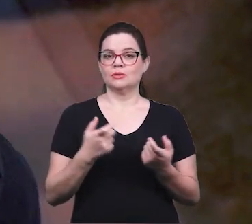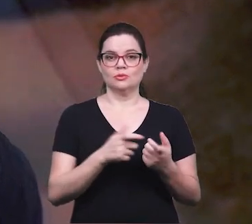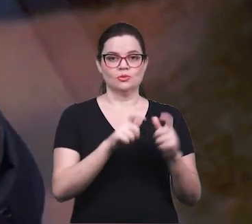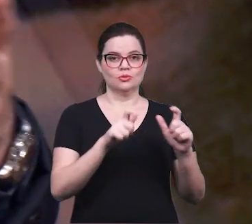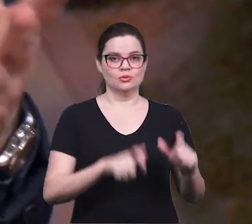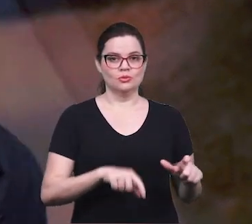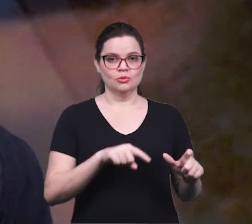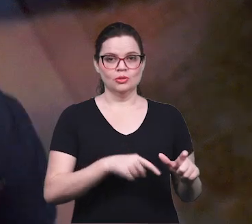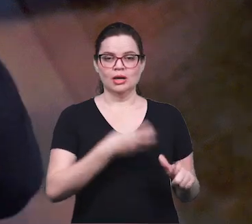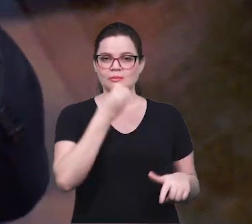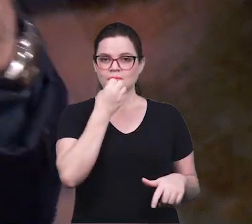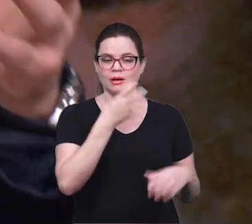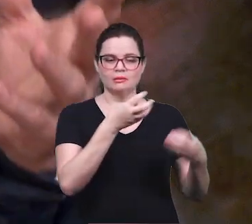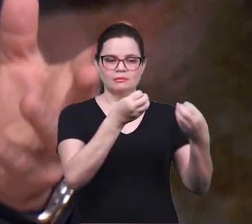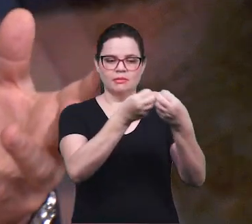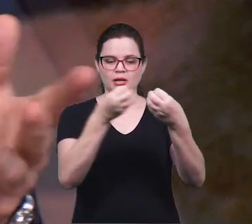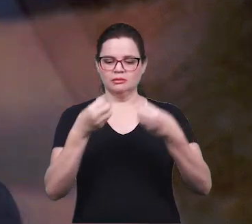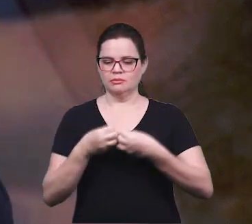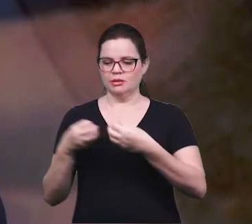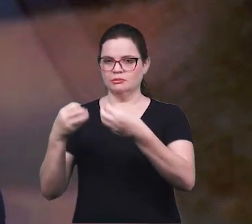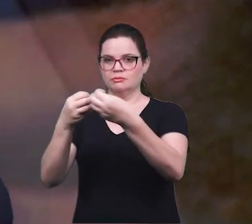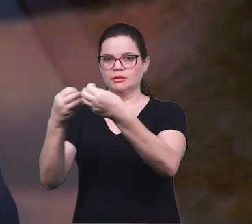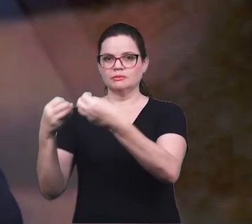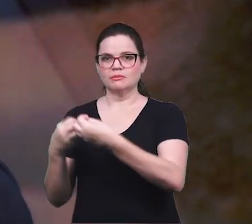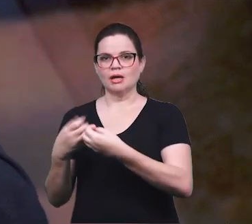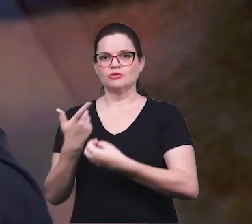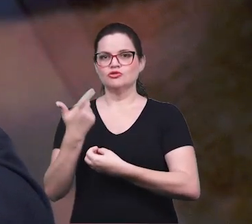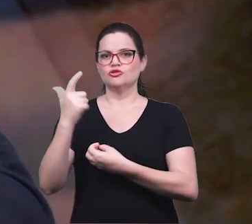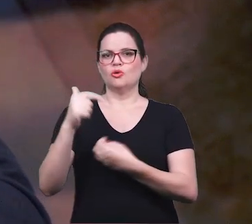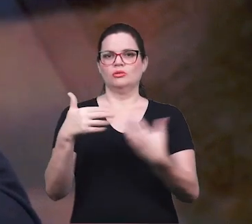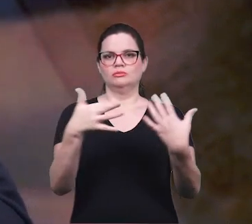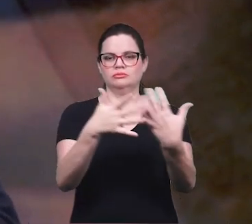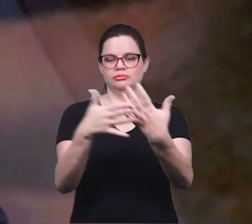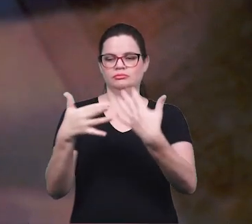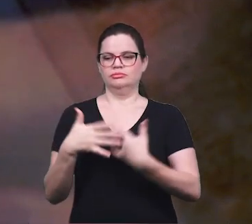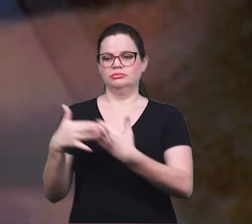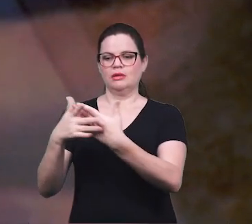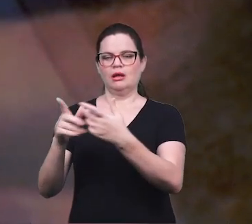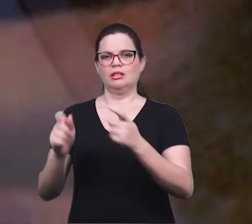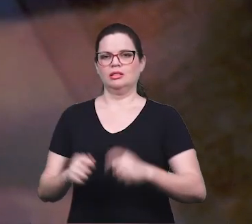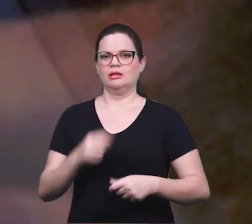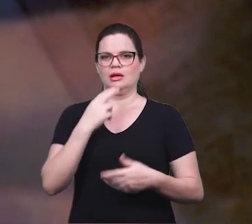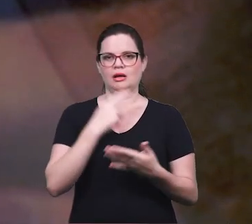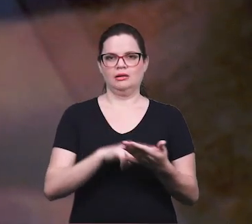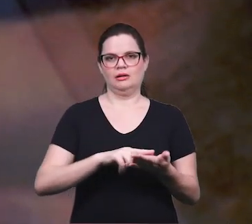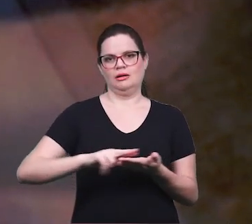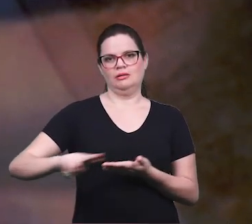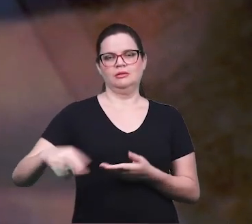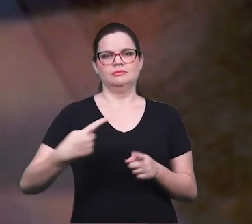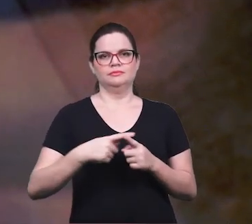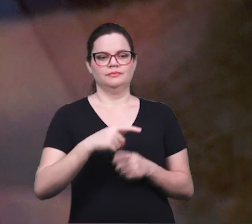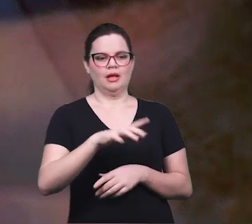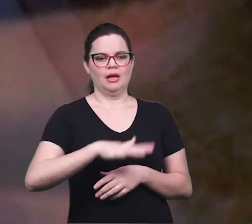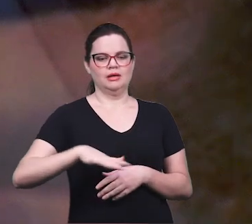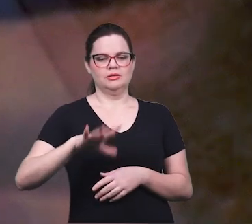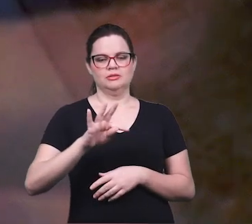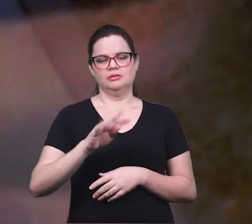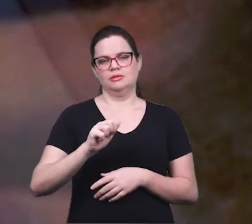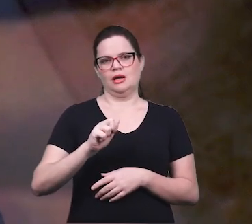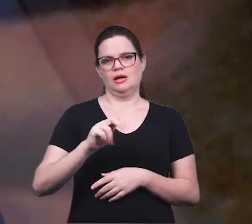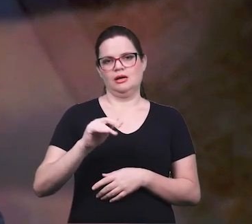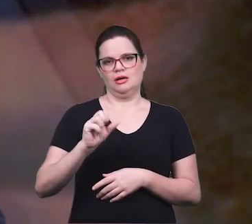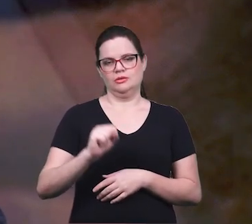local próximo dele, né? Ele era também daquela região ali de Tarso, que também fica nessa região da